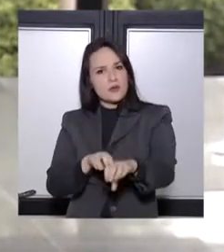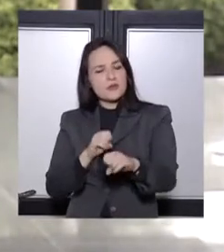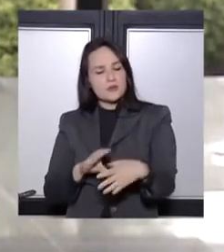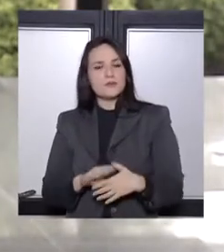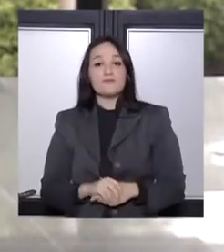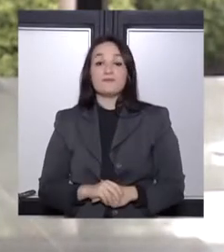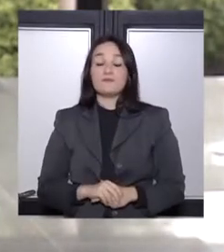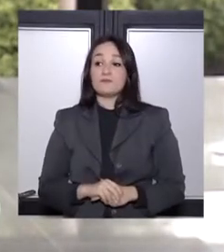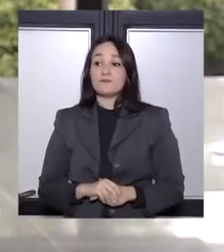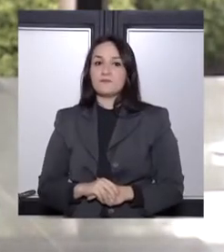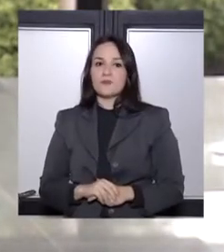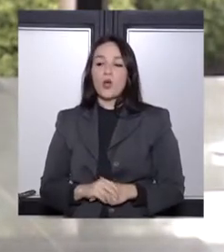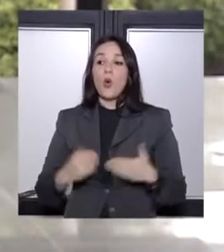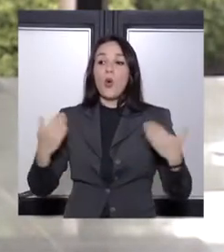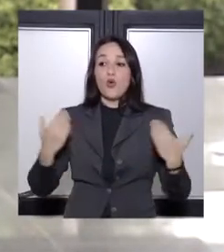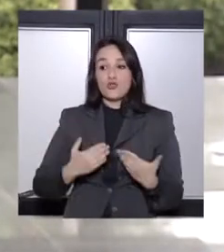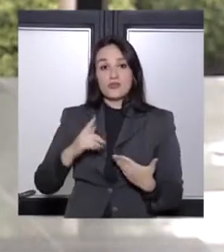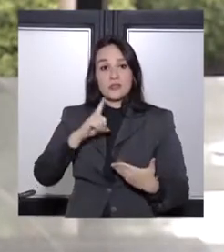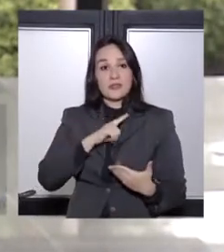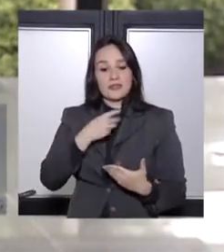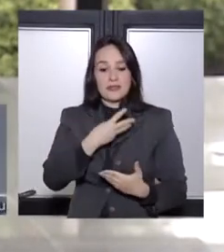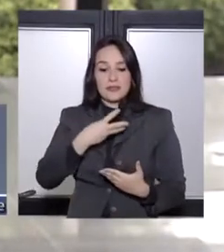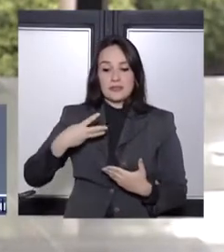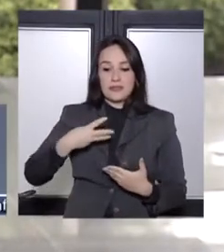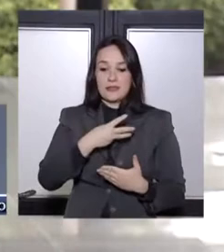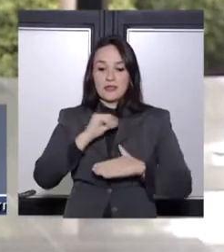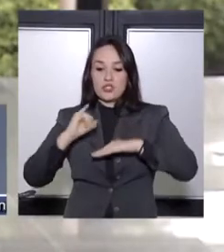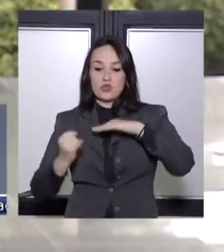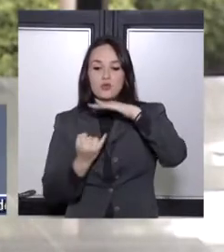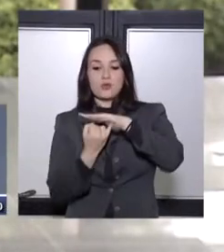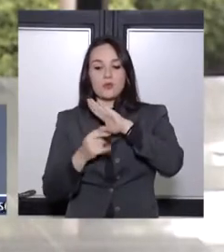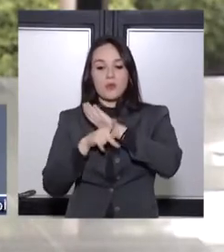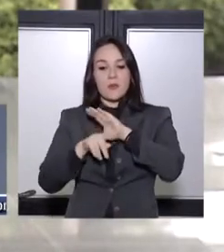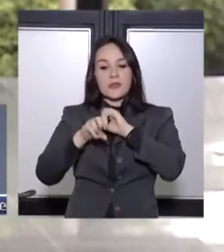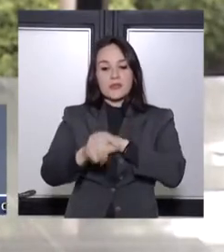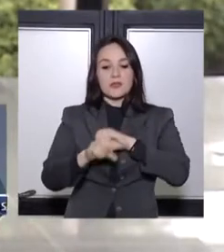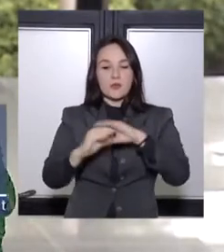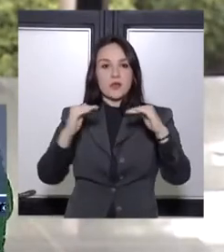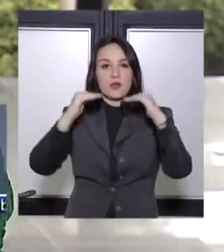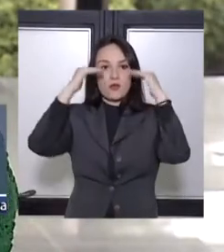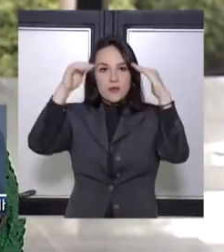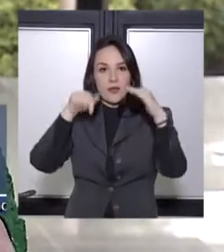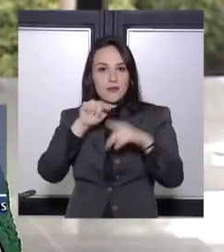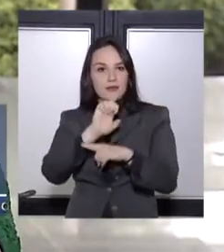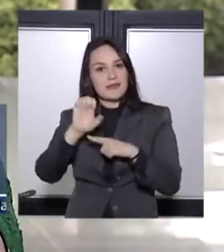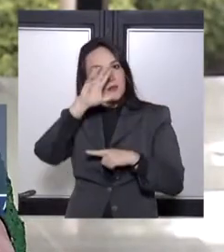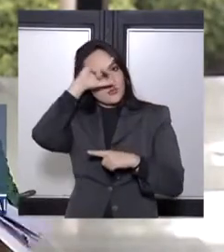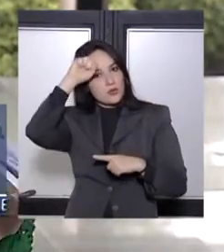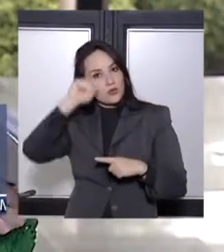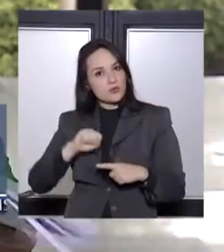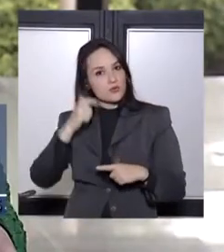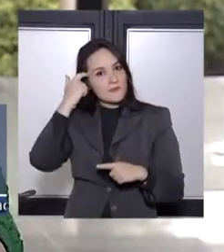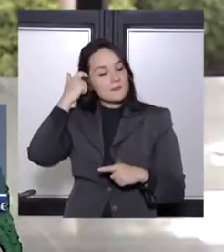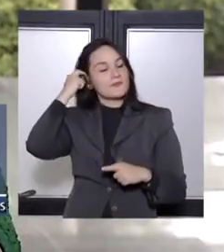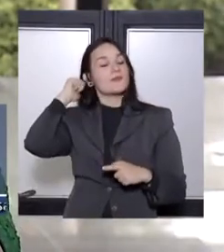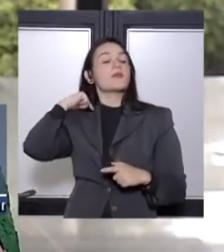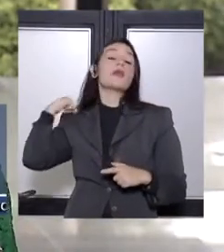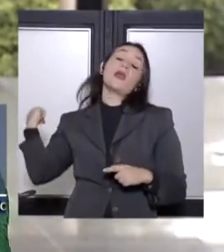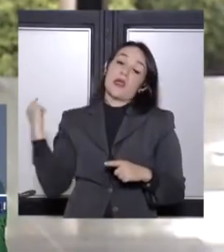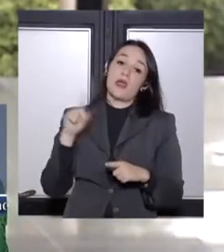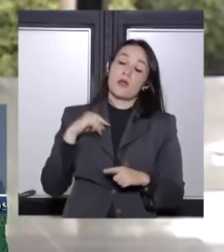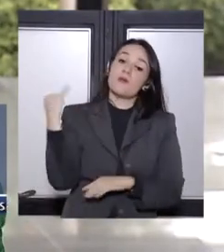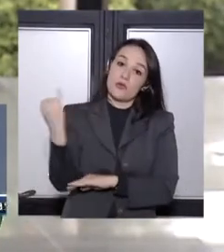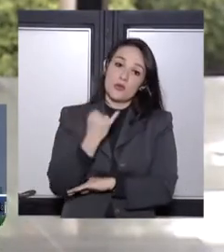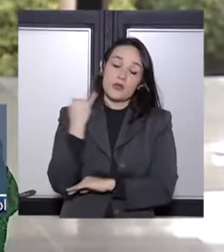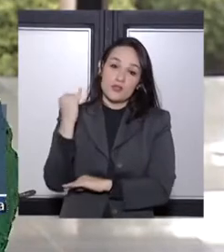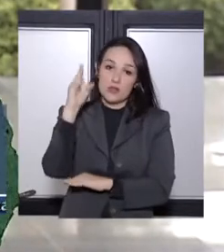33 instituições de ensino superior aqui em Mato Grosso do Sul. Então, é muito importante ressaltar isso,